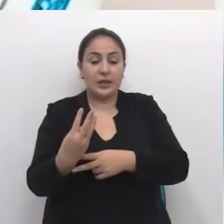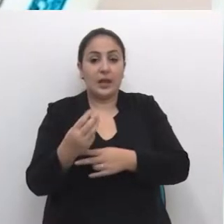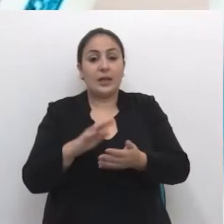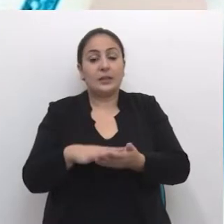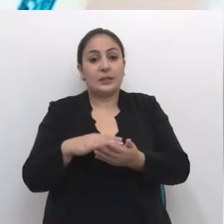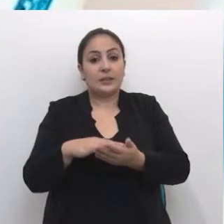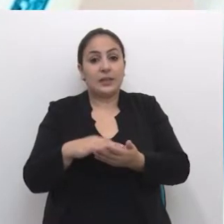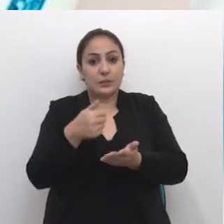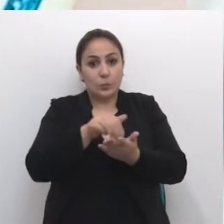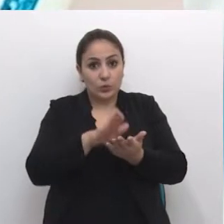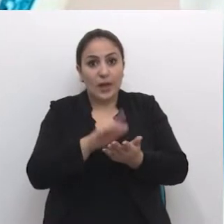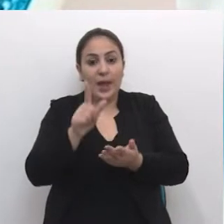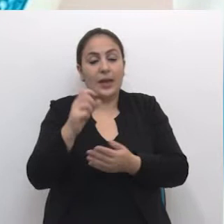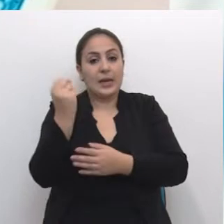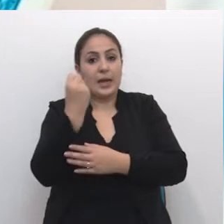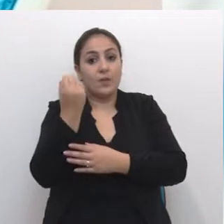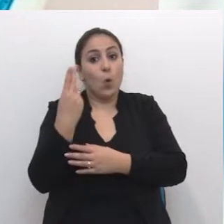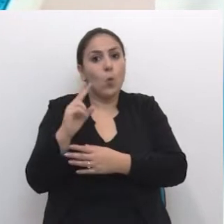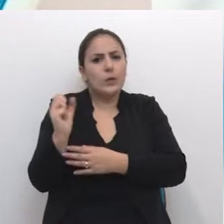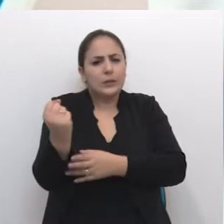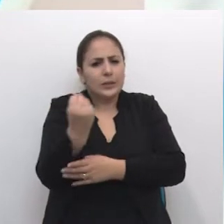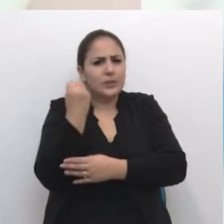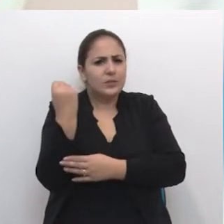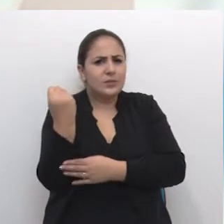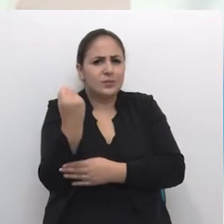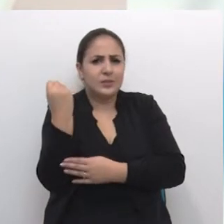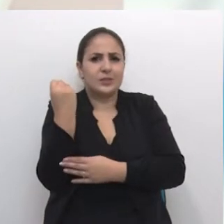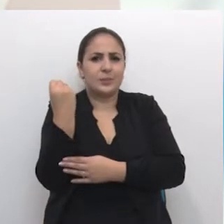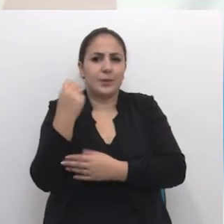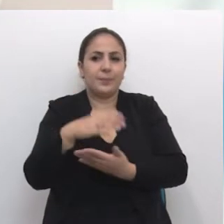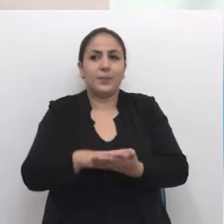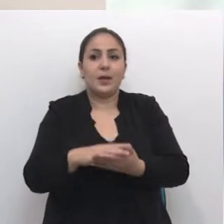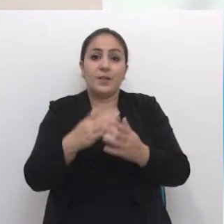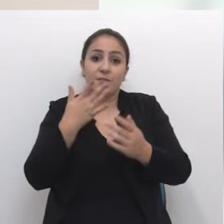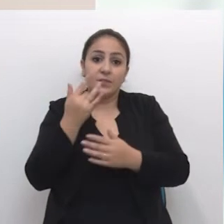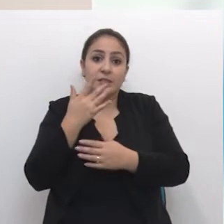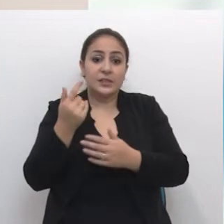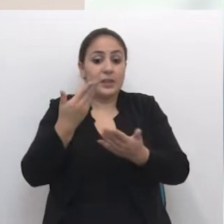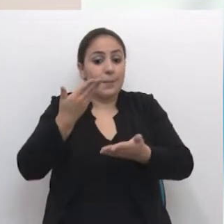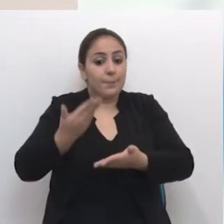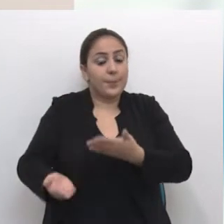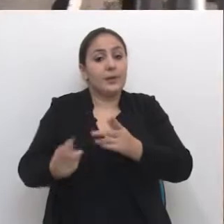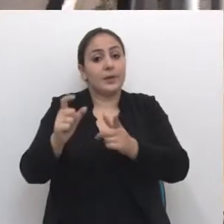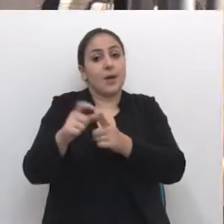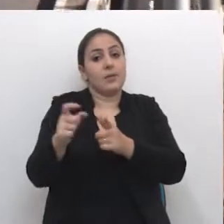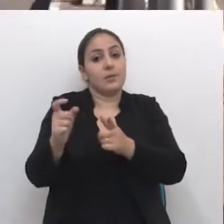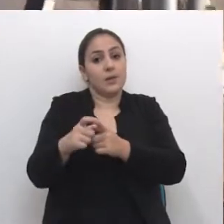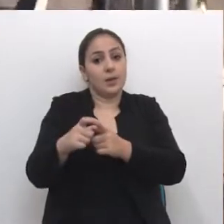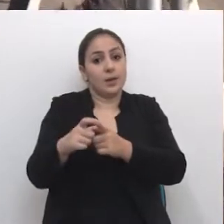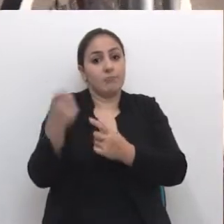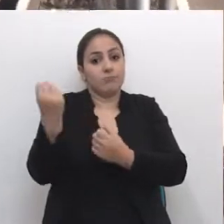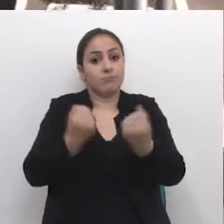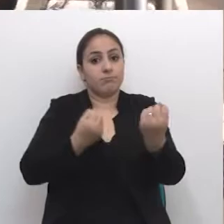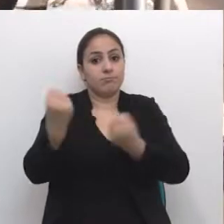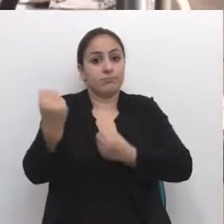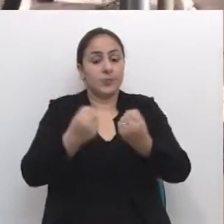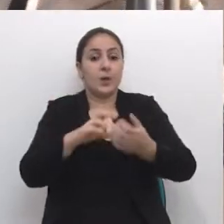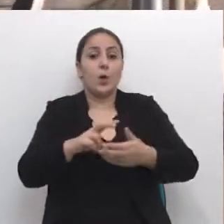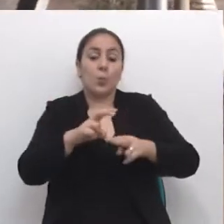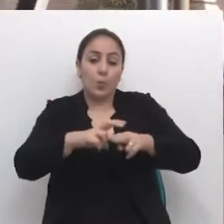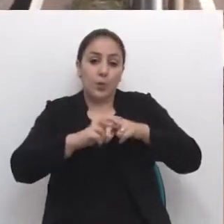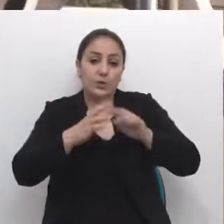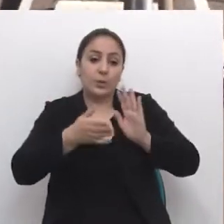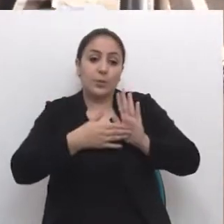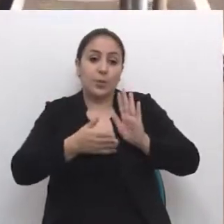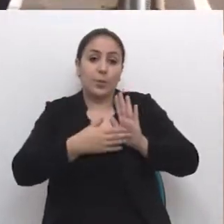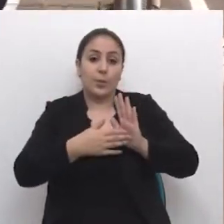graves ou gravíssimas, o que facilita a perda da carteira de habilitação. Em razão disso, uma das propostas